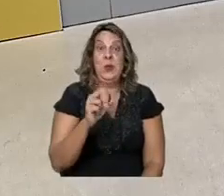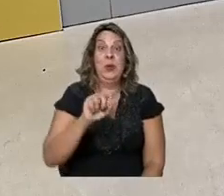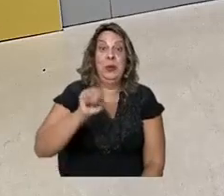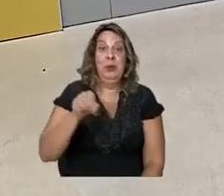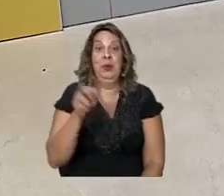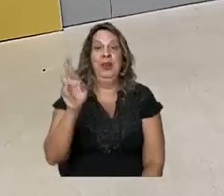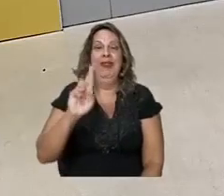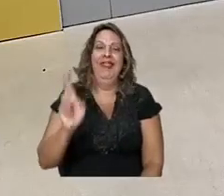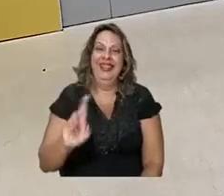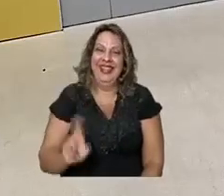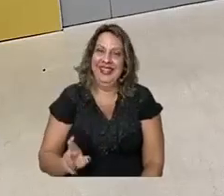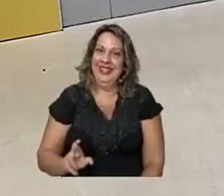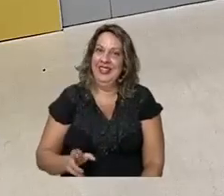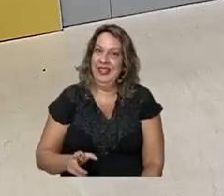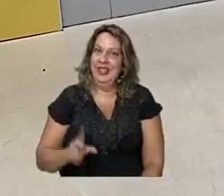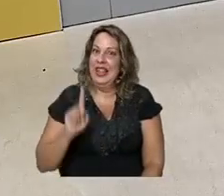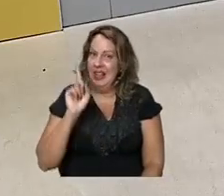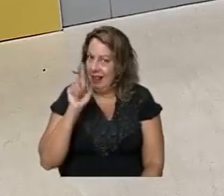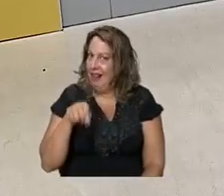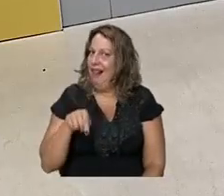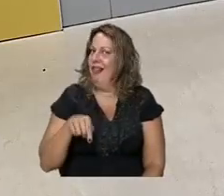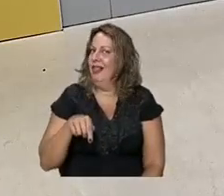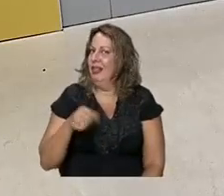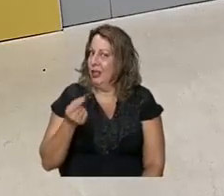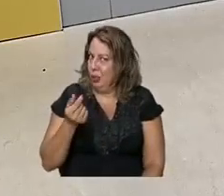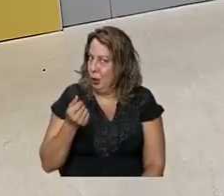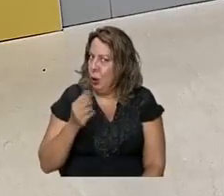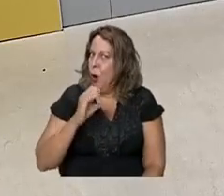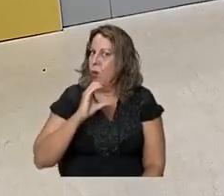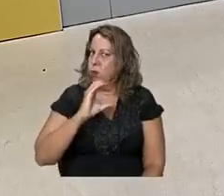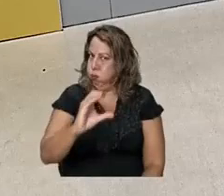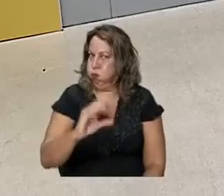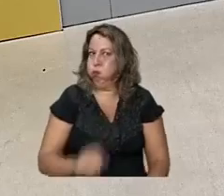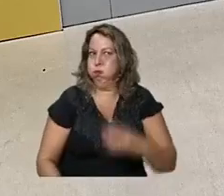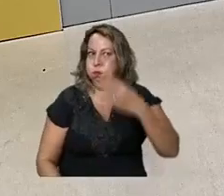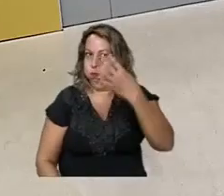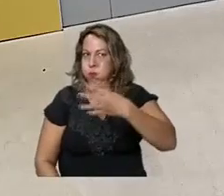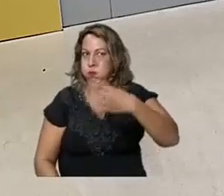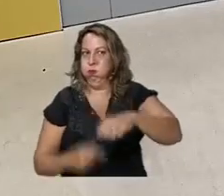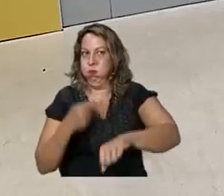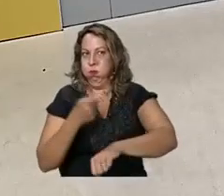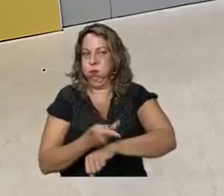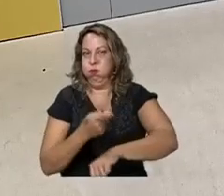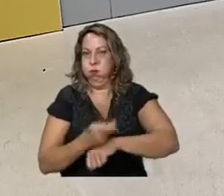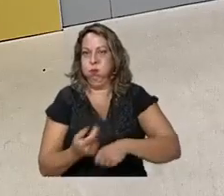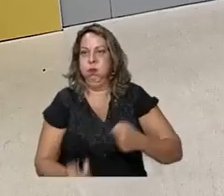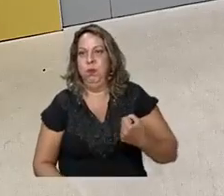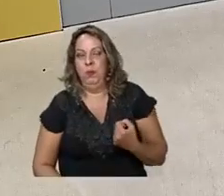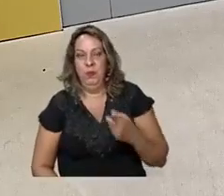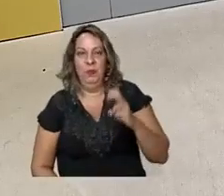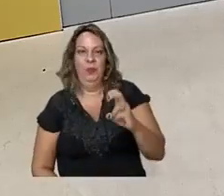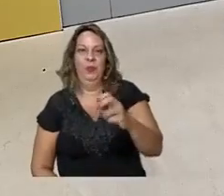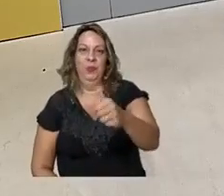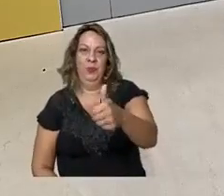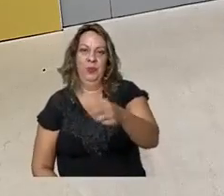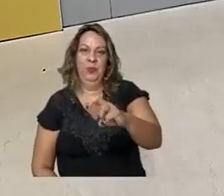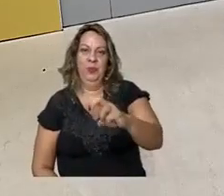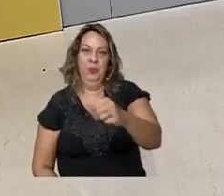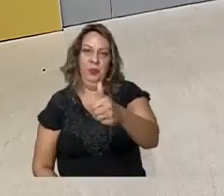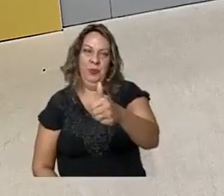Versiane, é isso mesmo que você ouviu, 50 mil reais é o nosso quarto prêmio de hoje em andamento, número 51